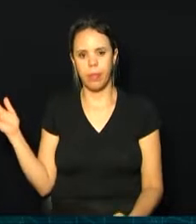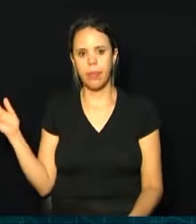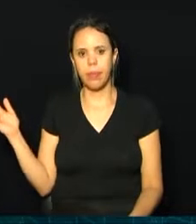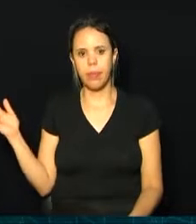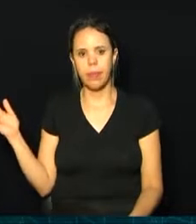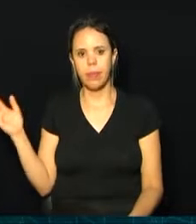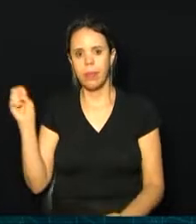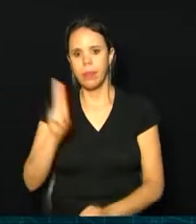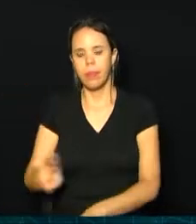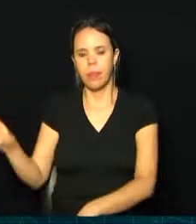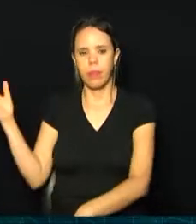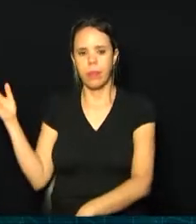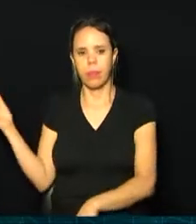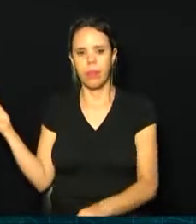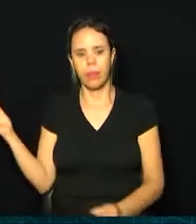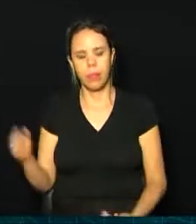32.592, Sumaré,